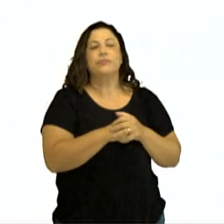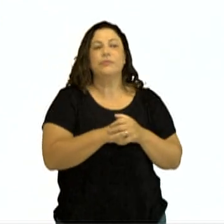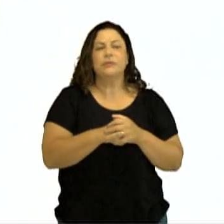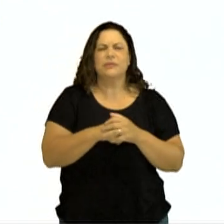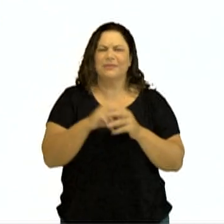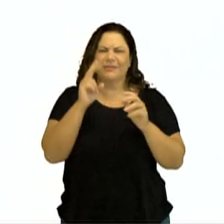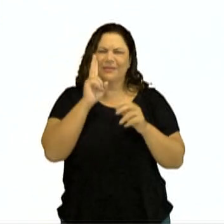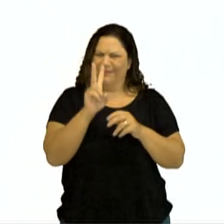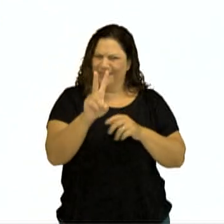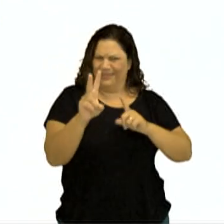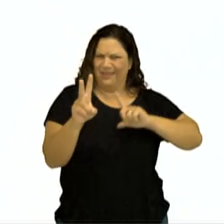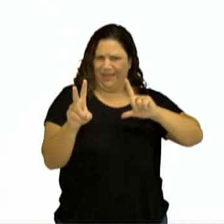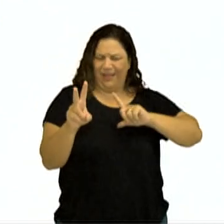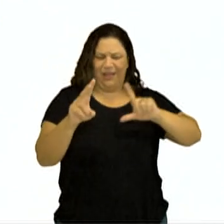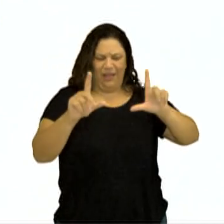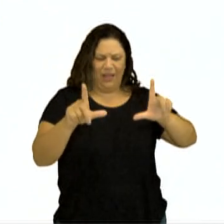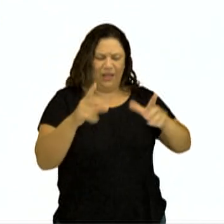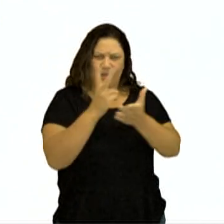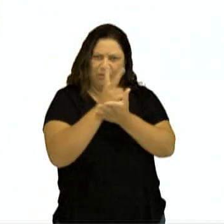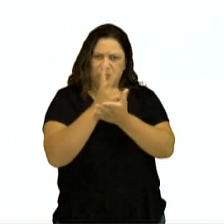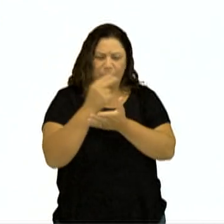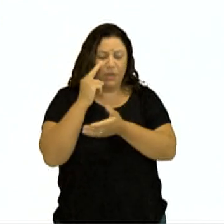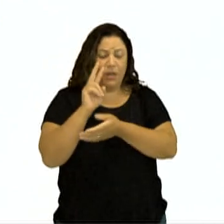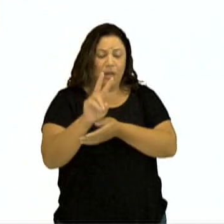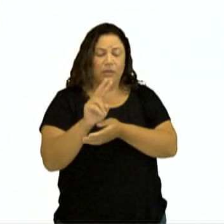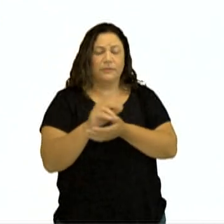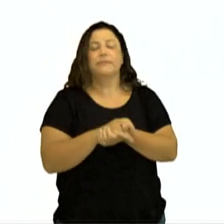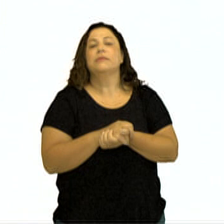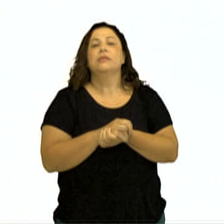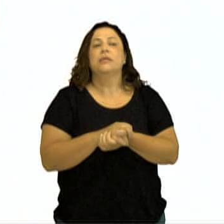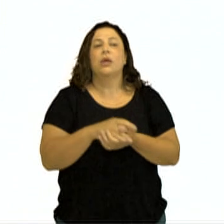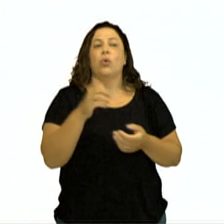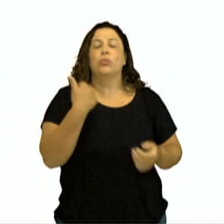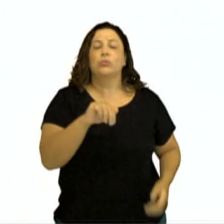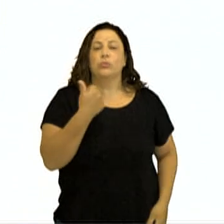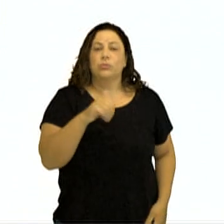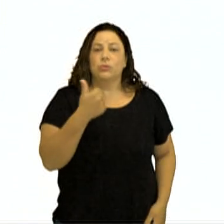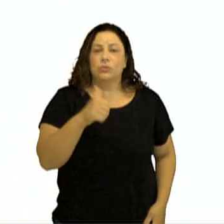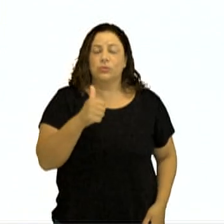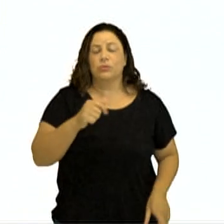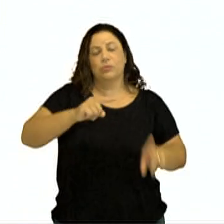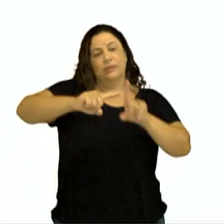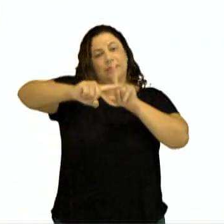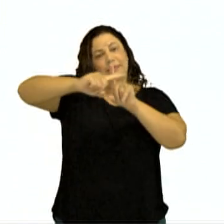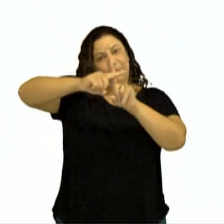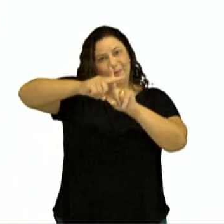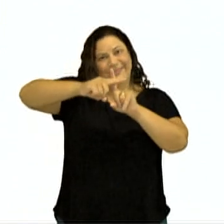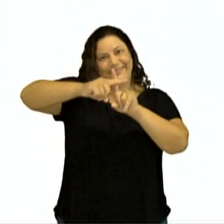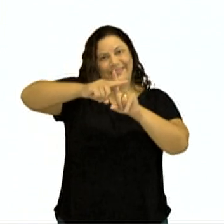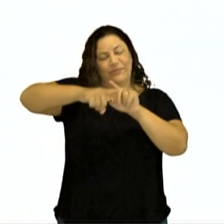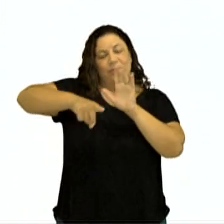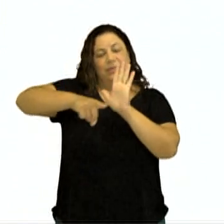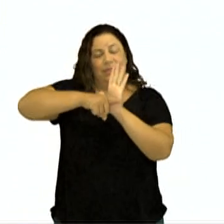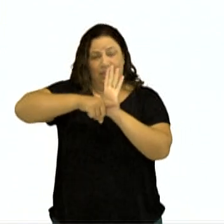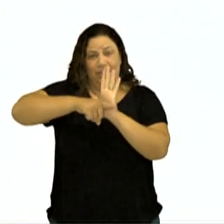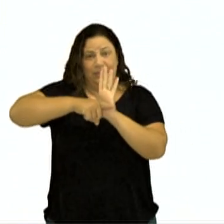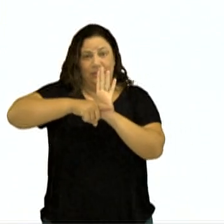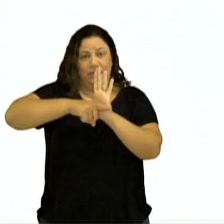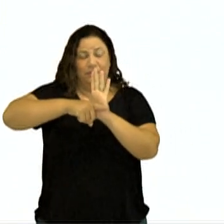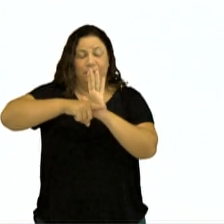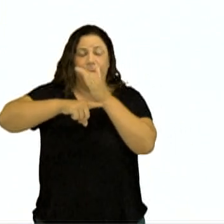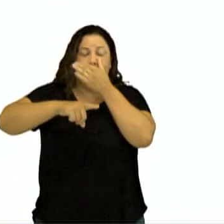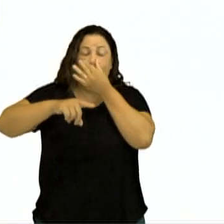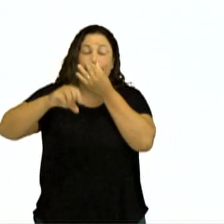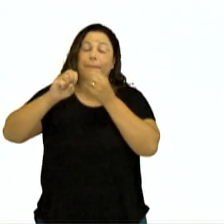aí, é bem legal. O número 11 que está ali, ó, é o número atômico, é a quantidade de carga positiva e carga negativa, se esse átomo